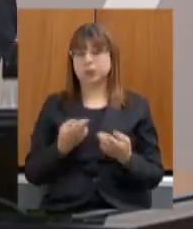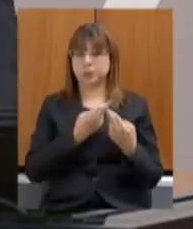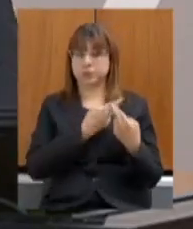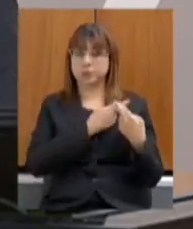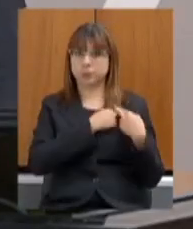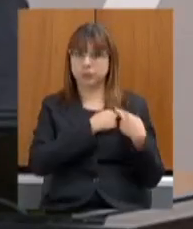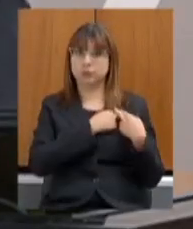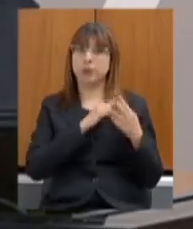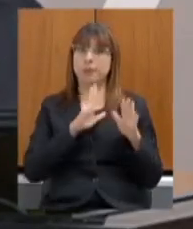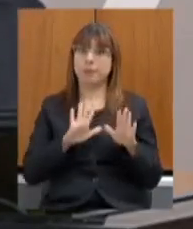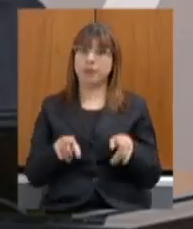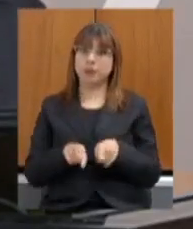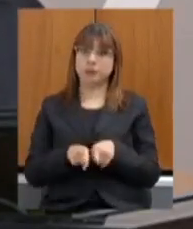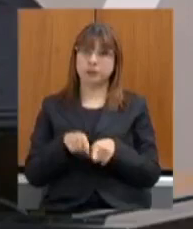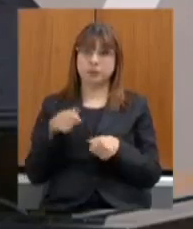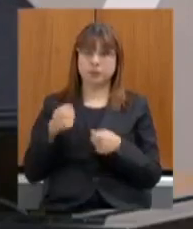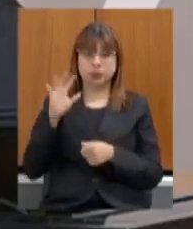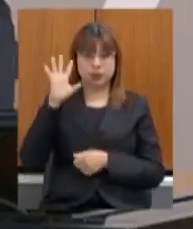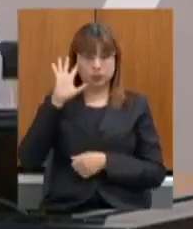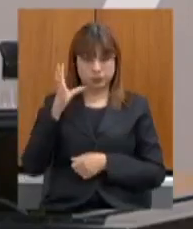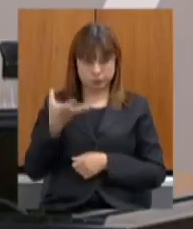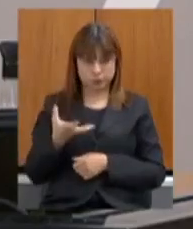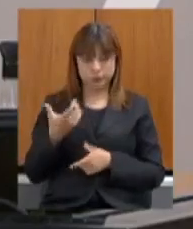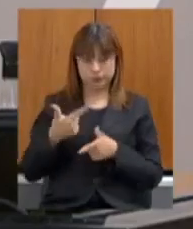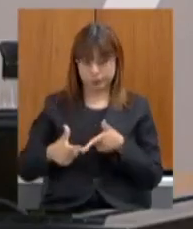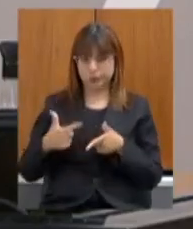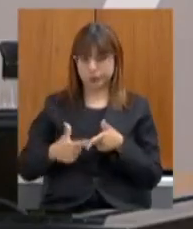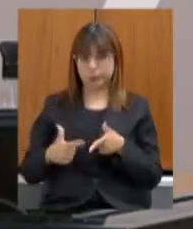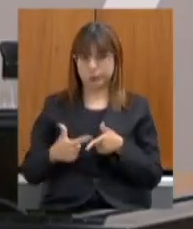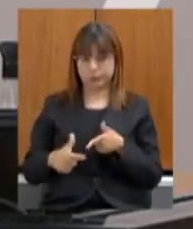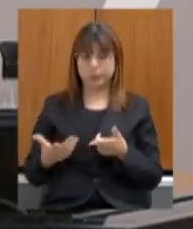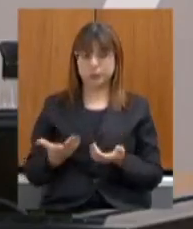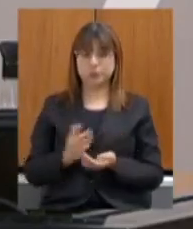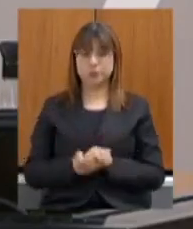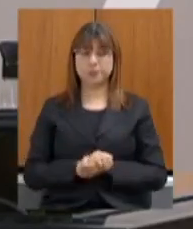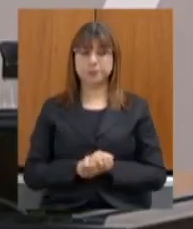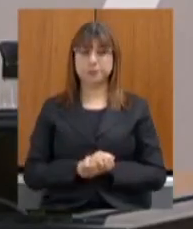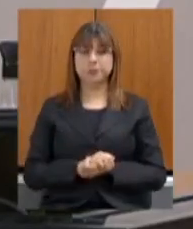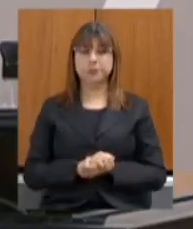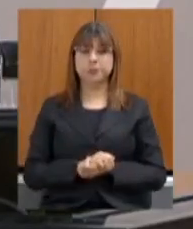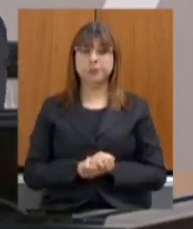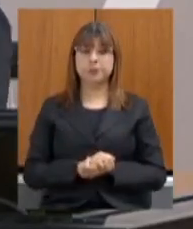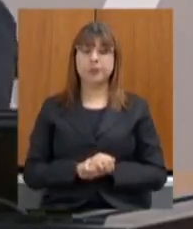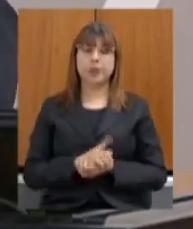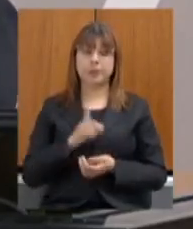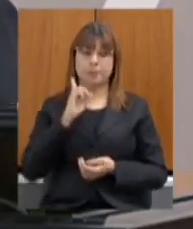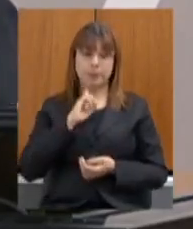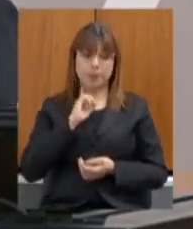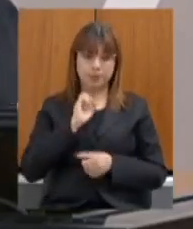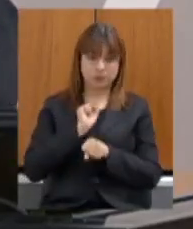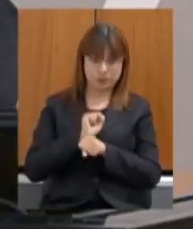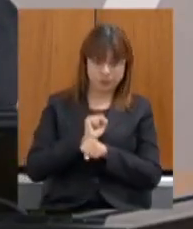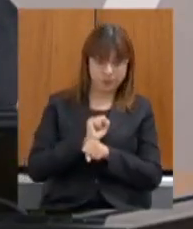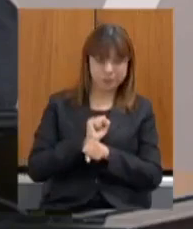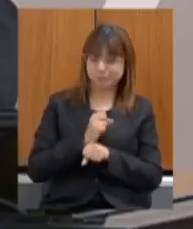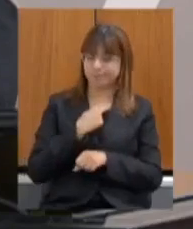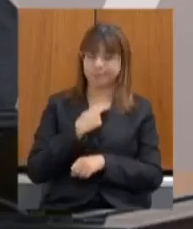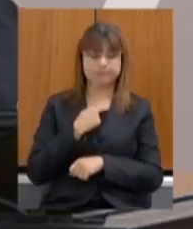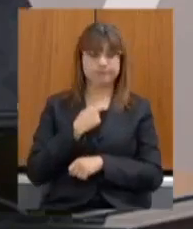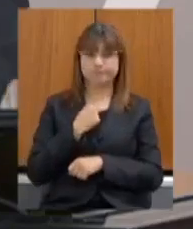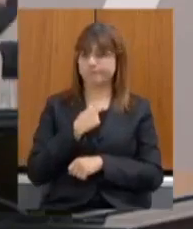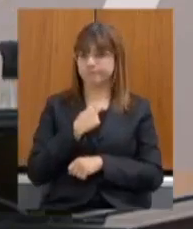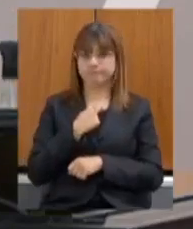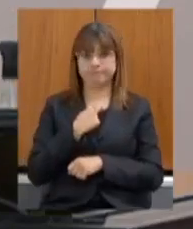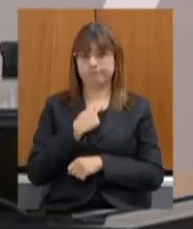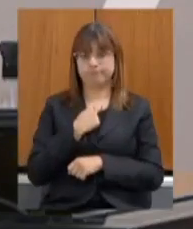responsabilidade e ao mesmo tempo soluções práticas para o problema. Minas não pode esperar. De